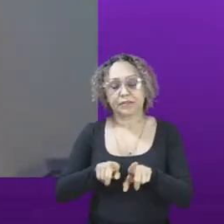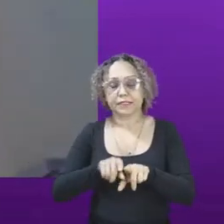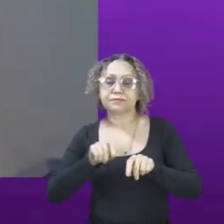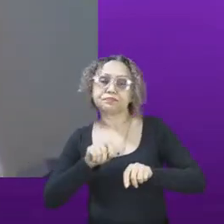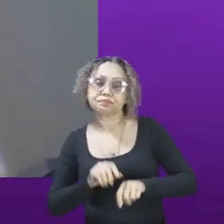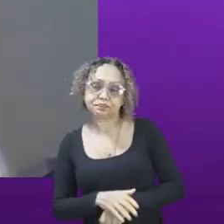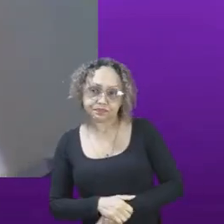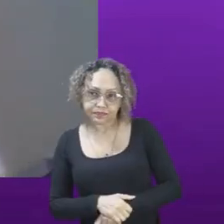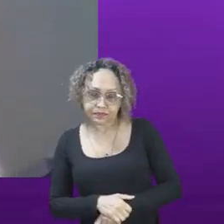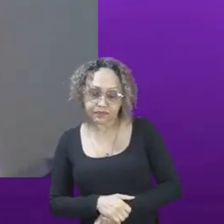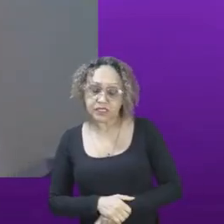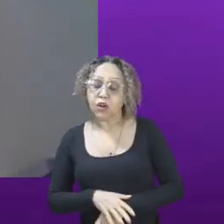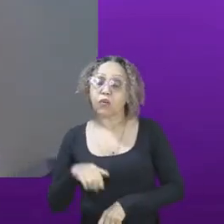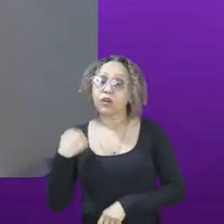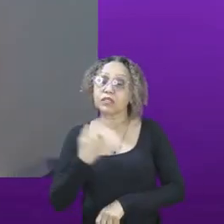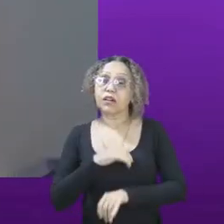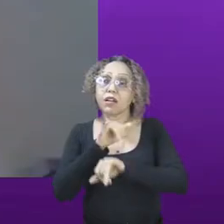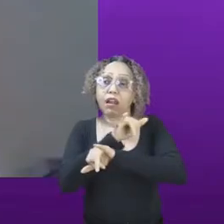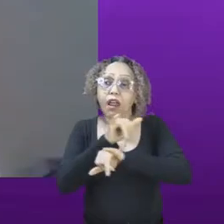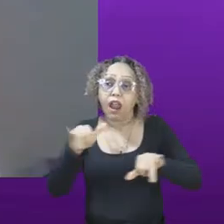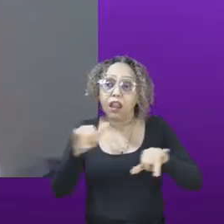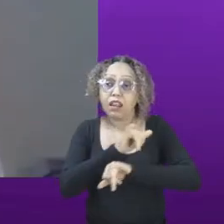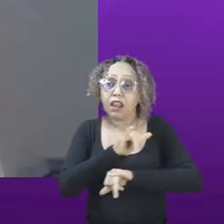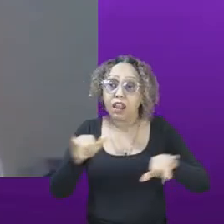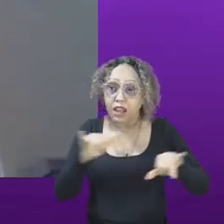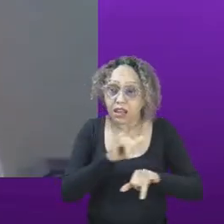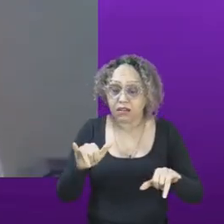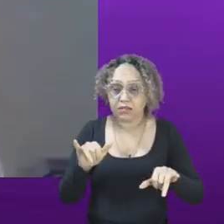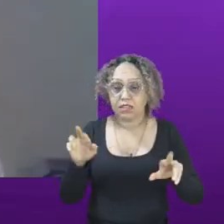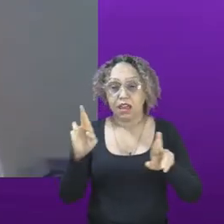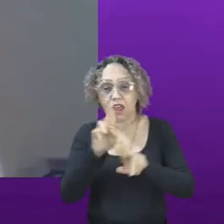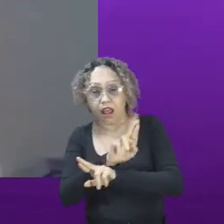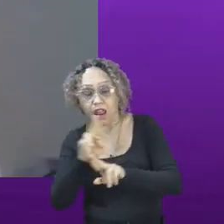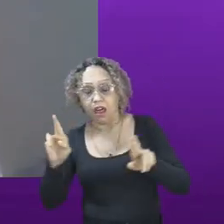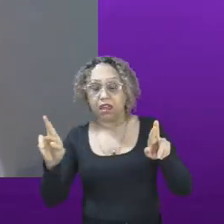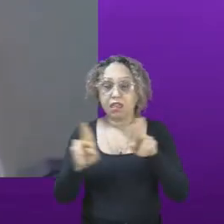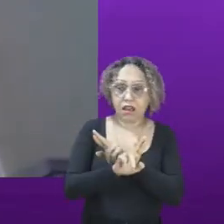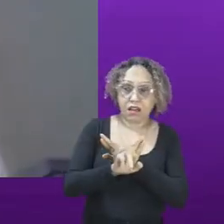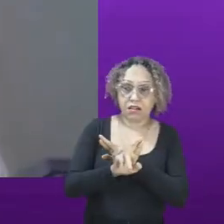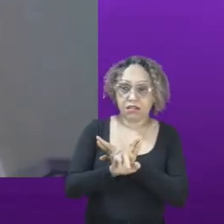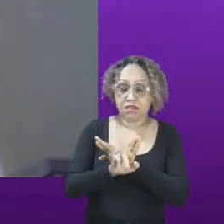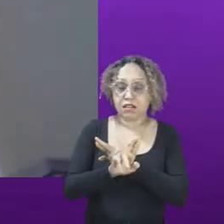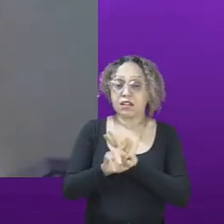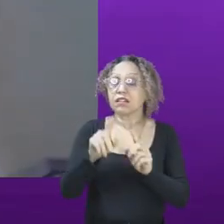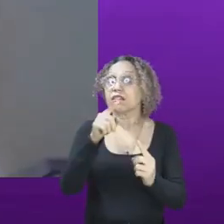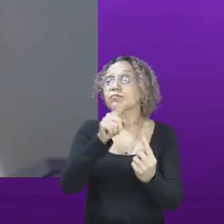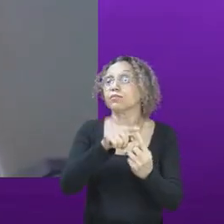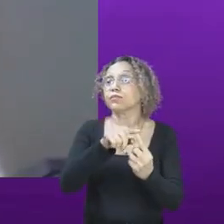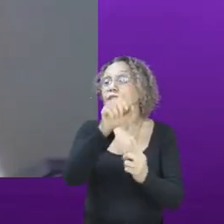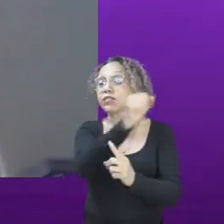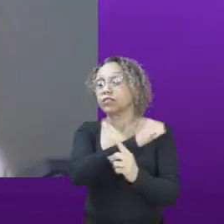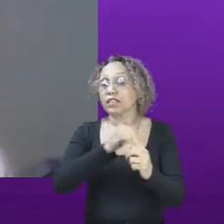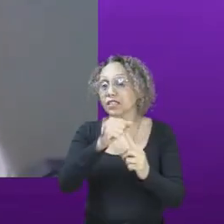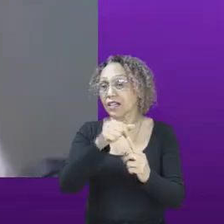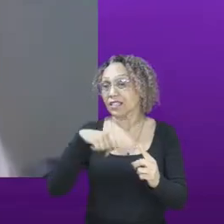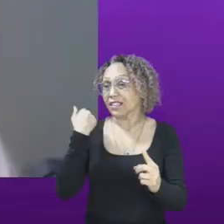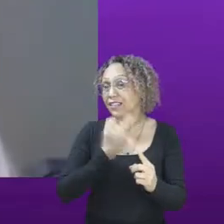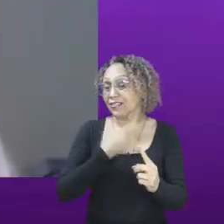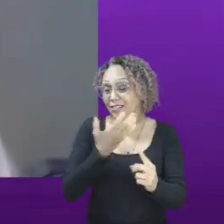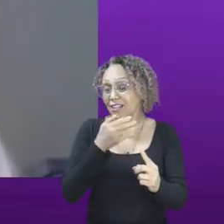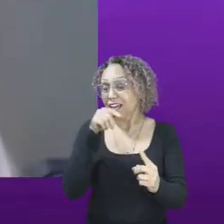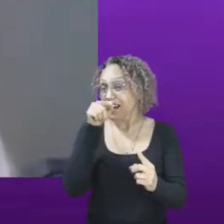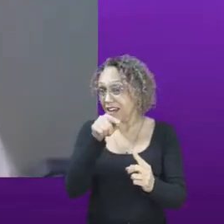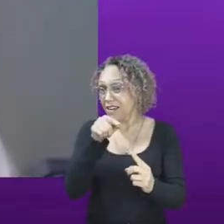quando anuncia esse tipo de relação, né, e esse tipo de sociedade que a gente quer, a gente está